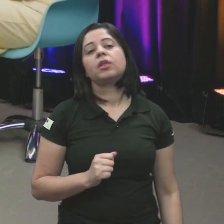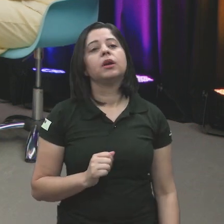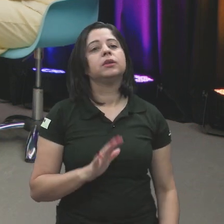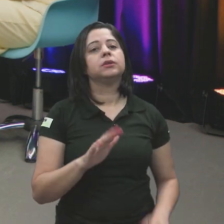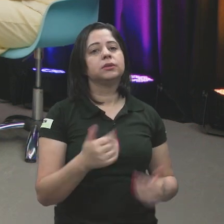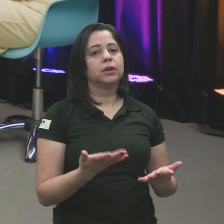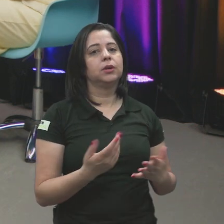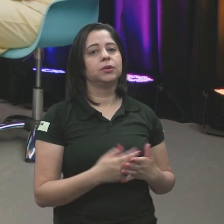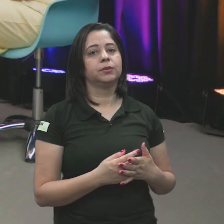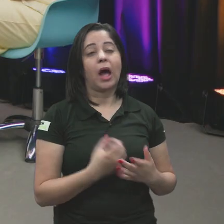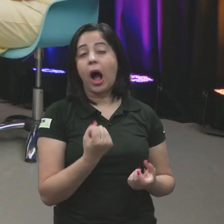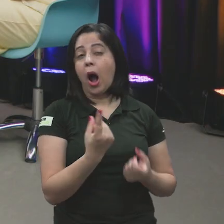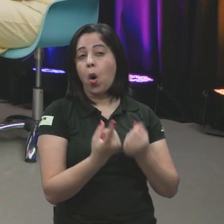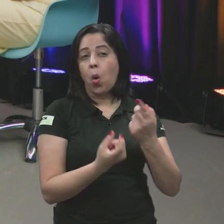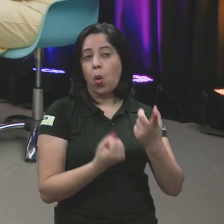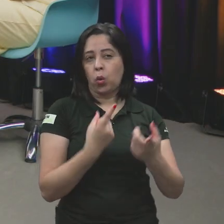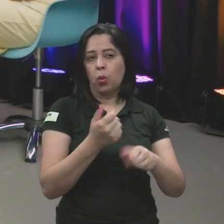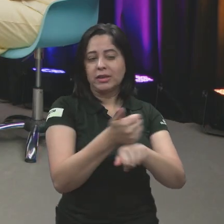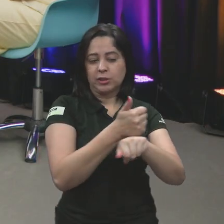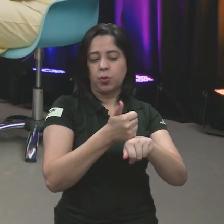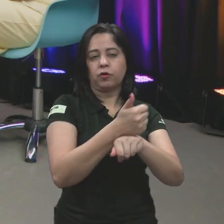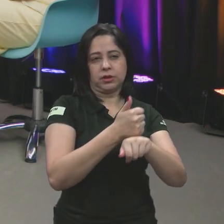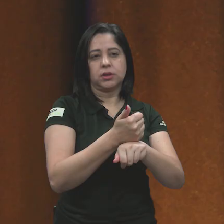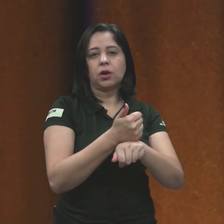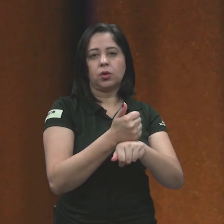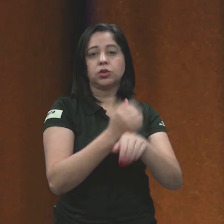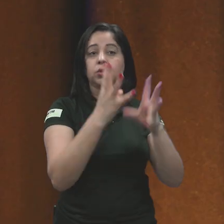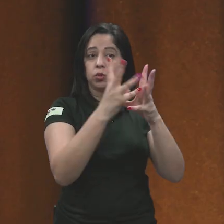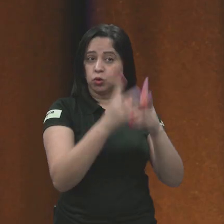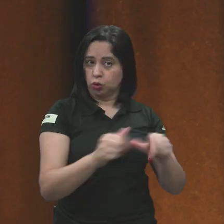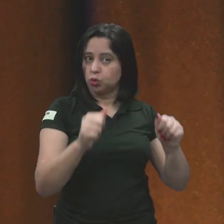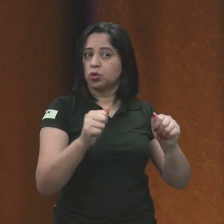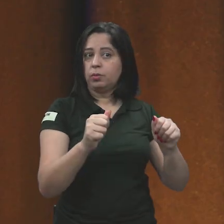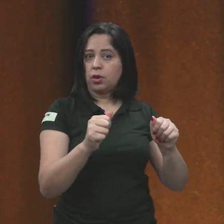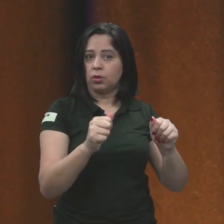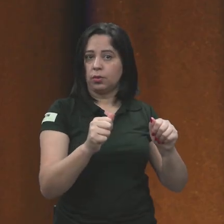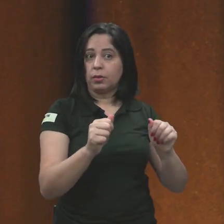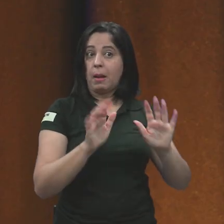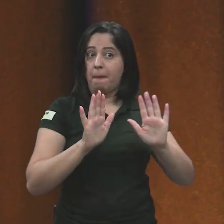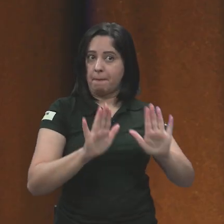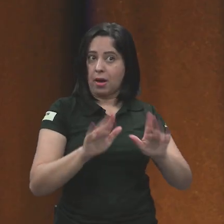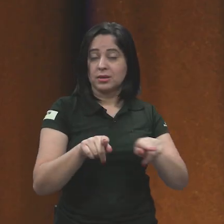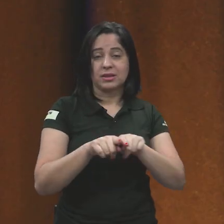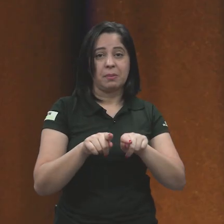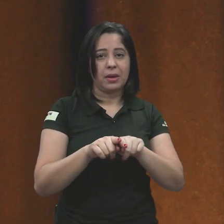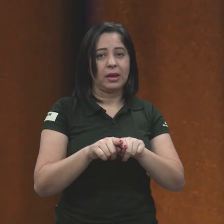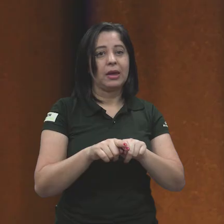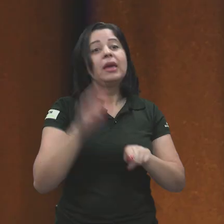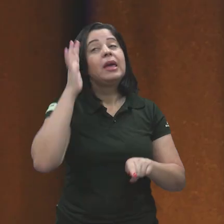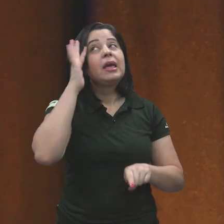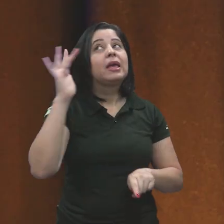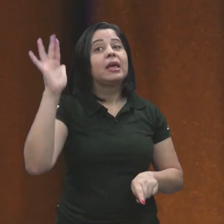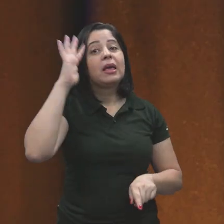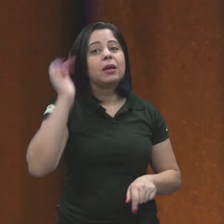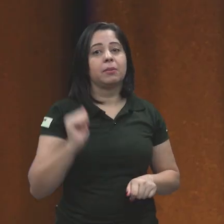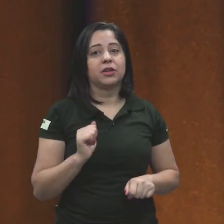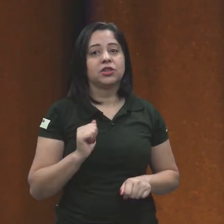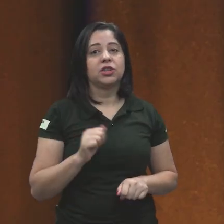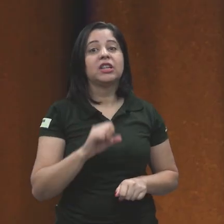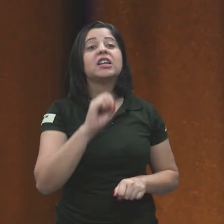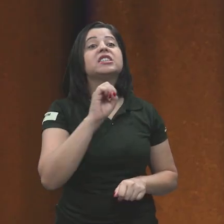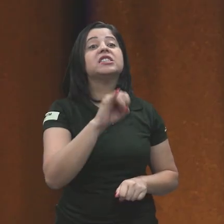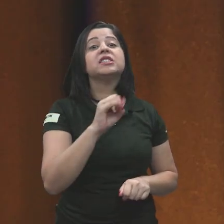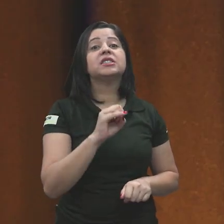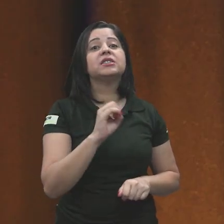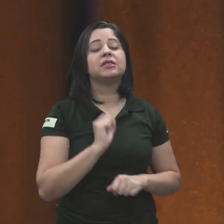profissões não existirem mais, a gente também não pode deixar de sempre preparar as profissões que sempre existiram. Porque imagina se